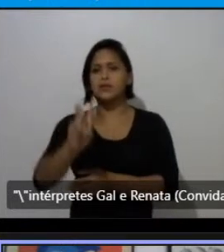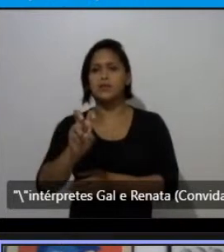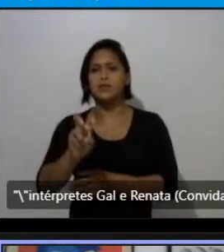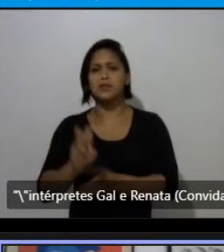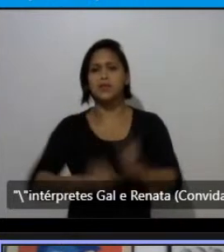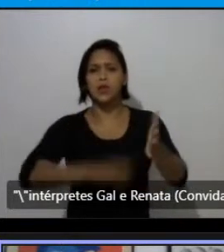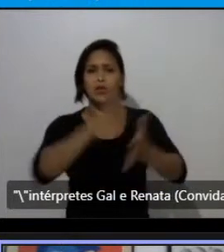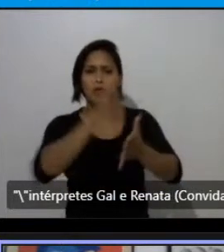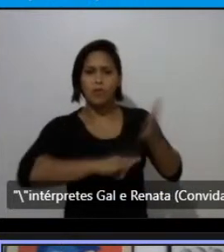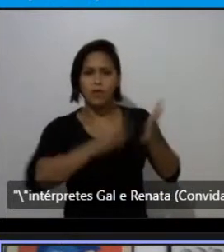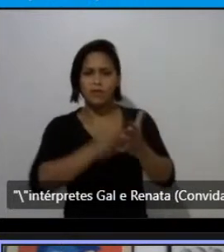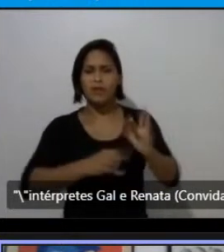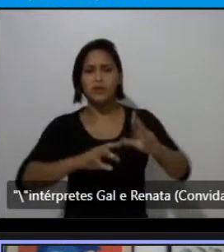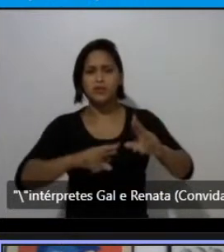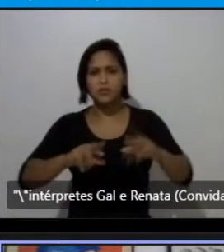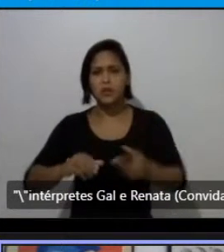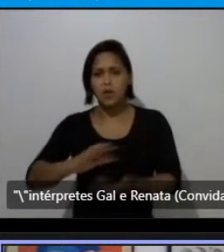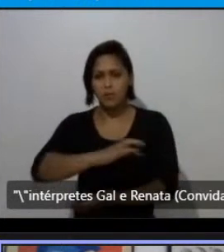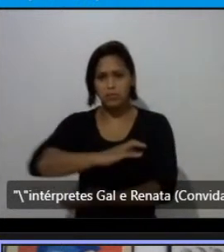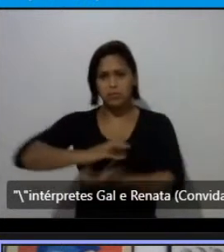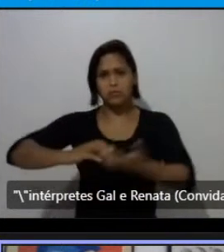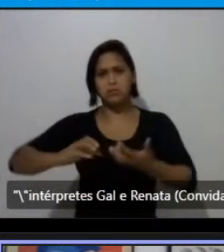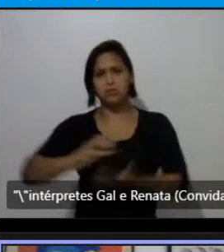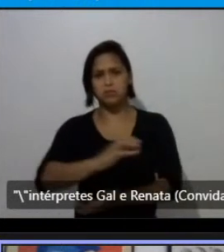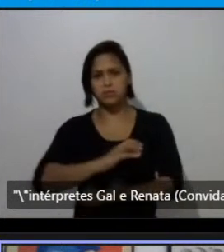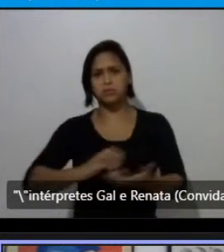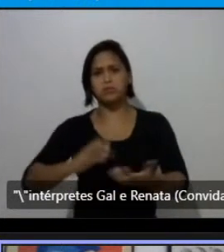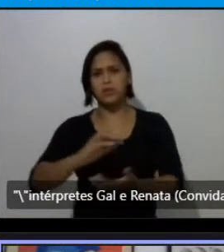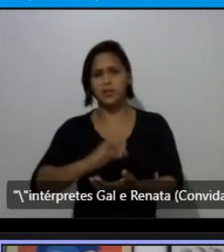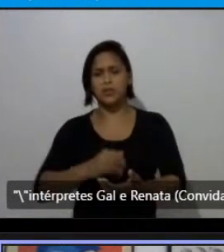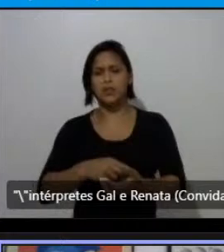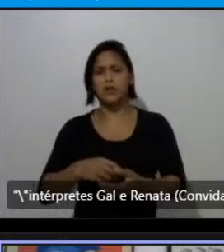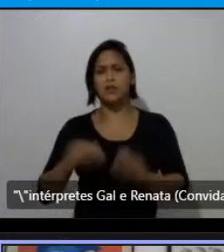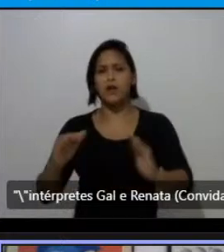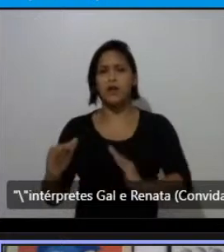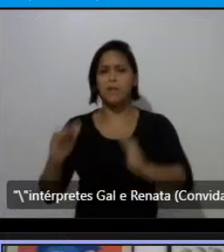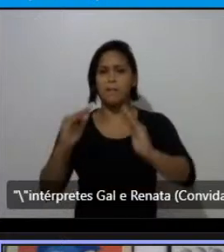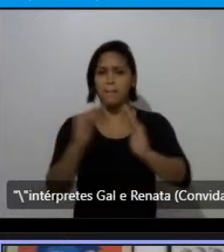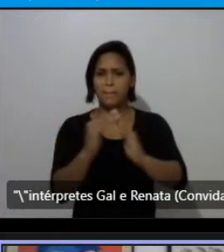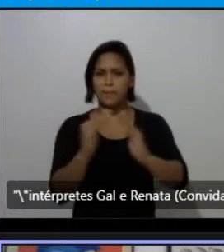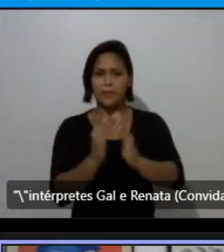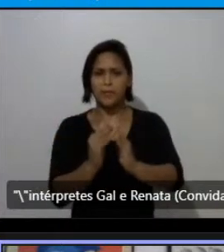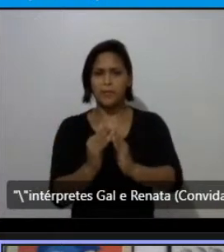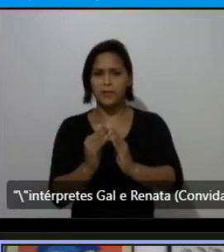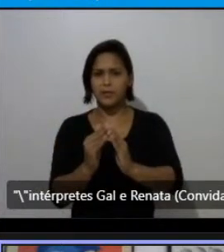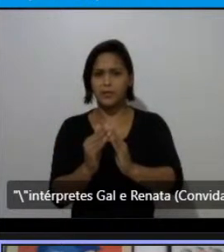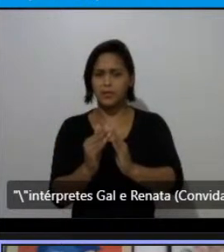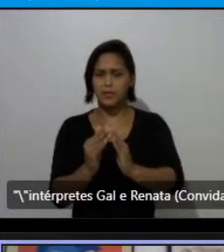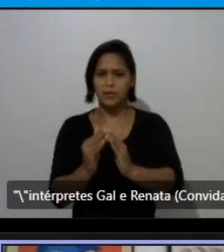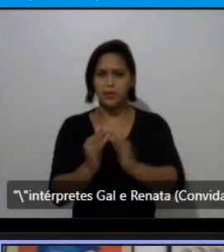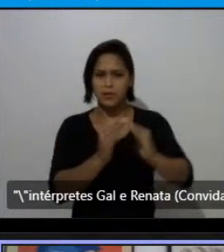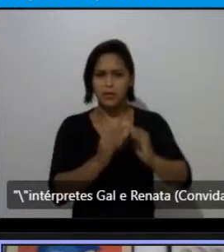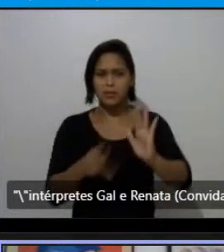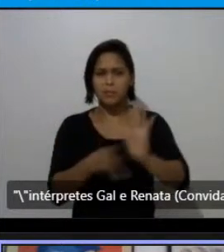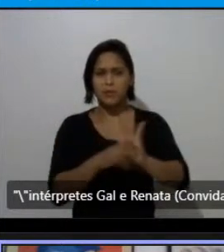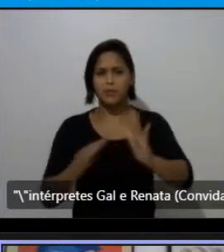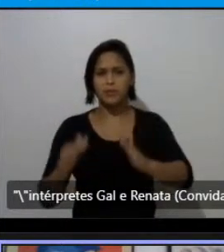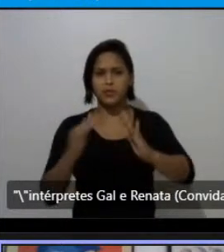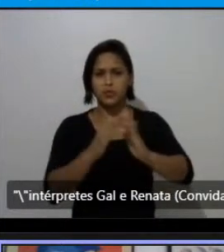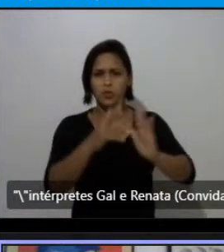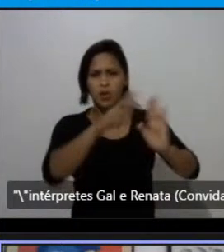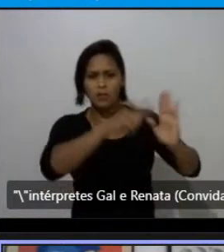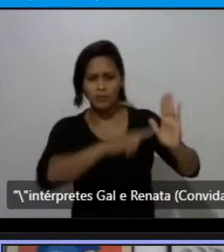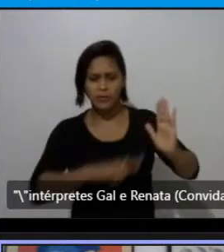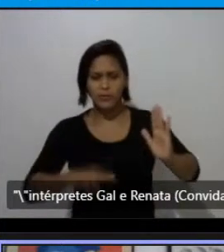manifestos. O primeiro é o manifesto, eu até coloquei a data aqui, é o manifesto dos movimentos de moradia, né, na verdade, com recorte de